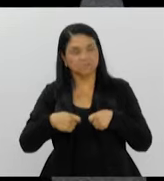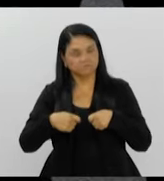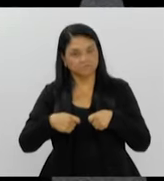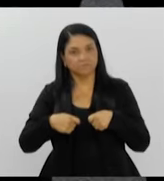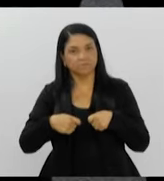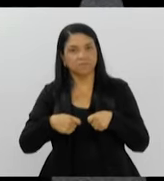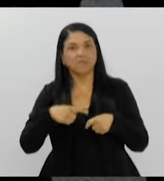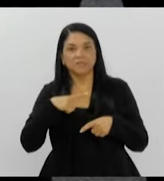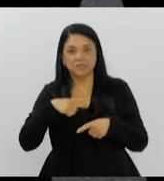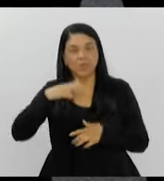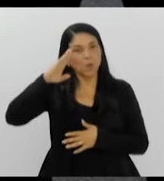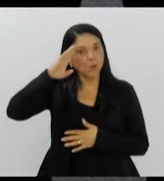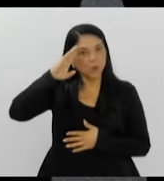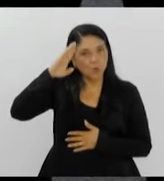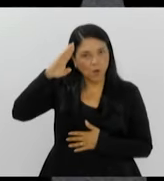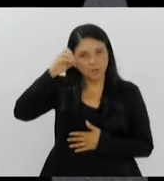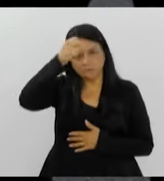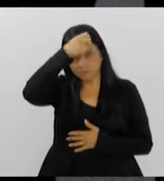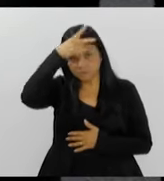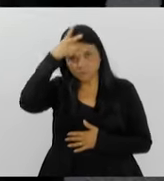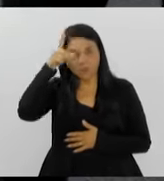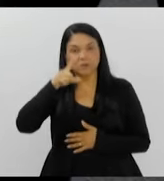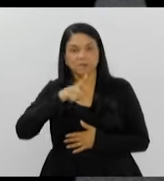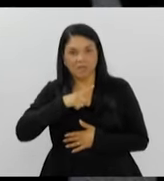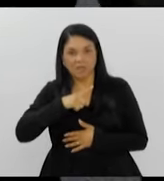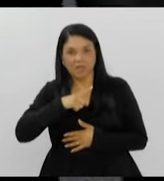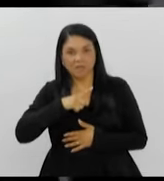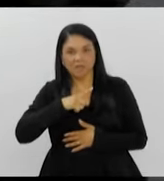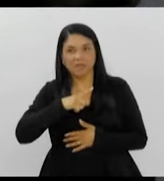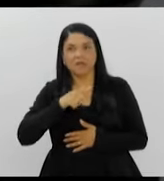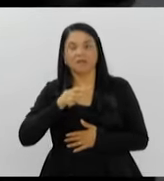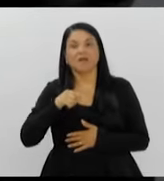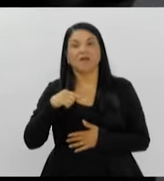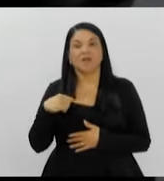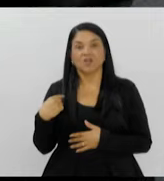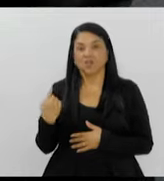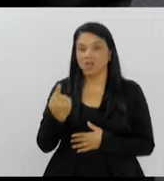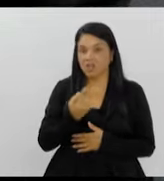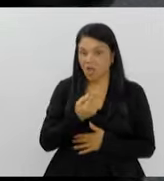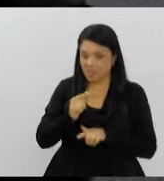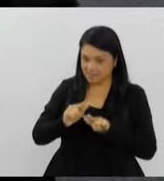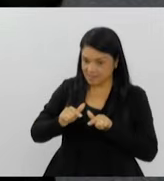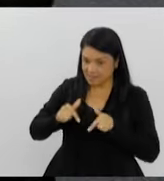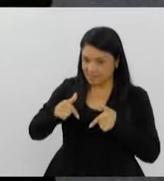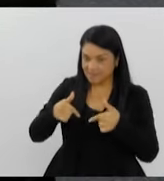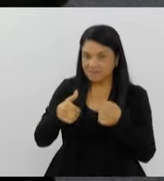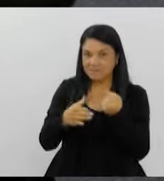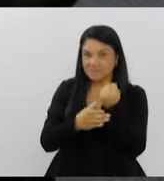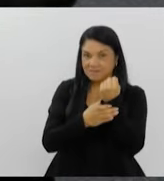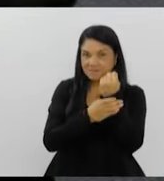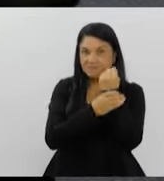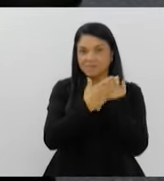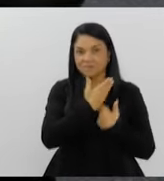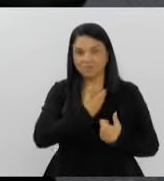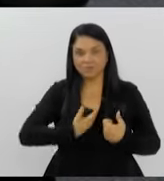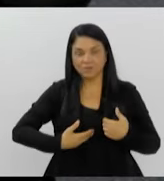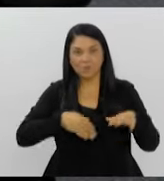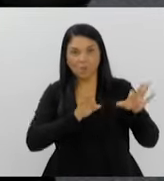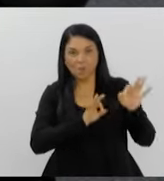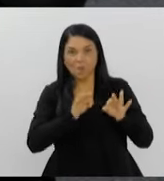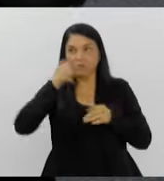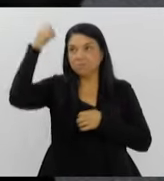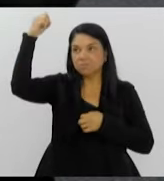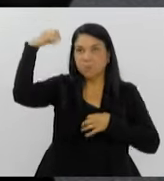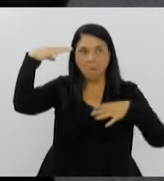tem guarda municipal tem a gente agir para garantir a segurança pública através de um plano de iluminação